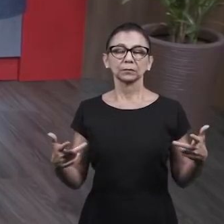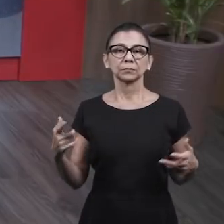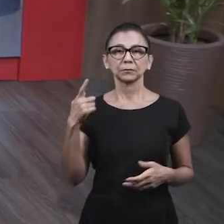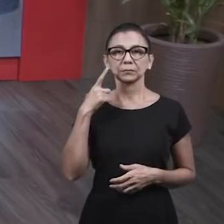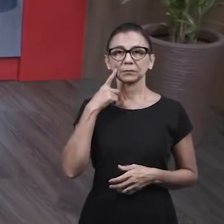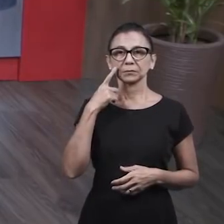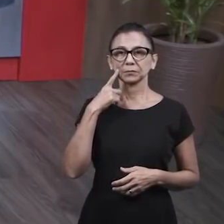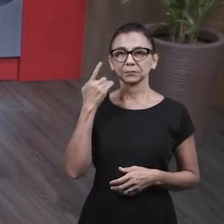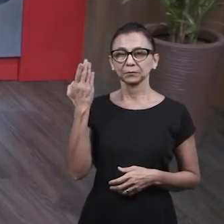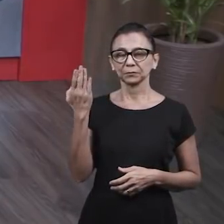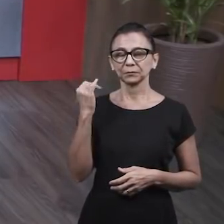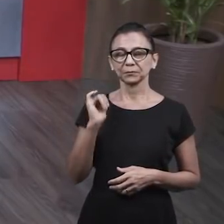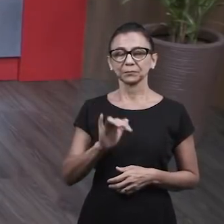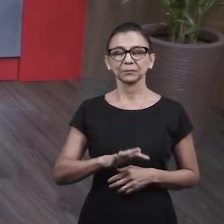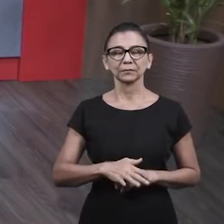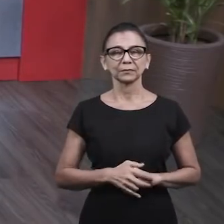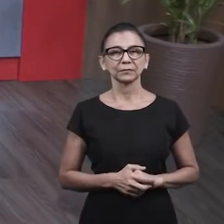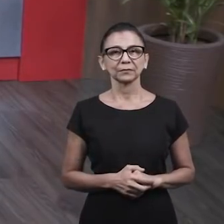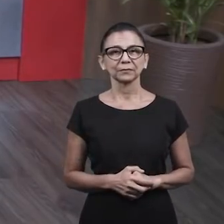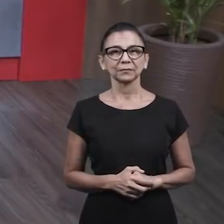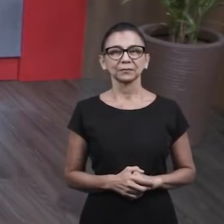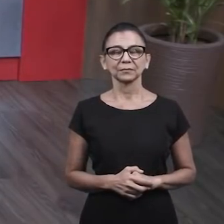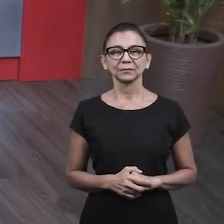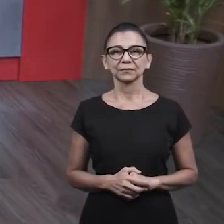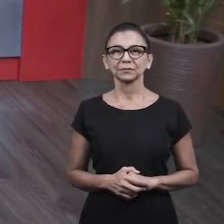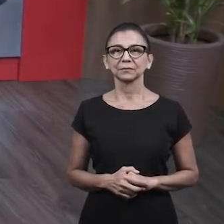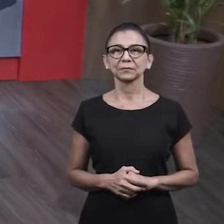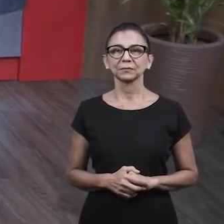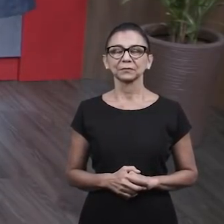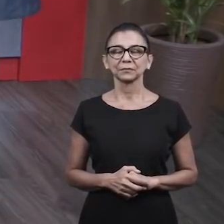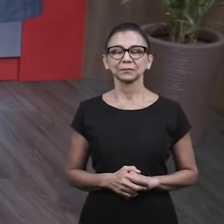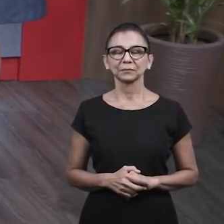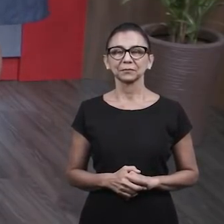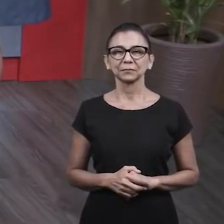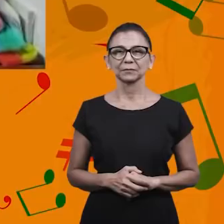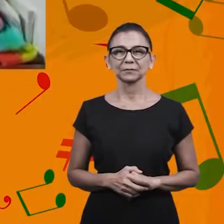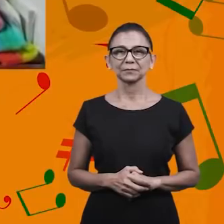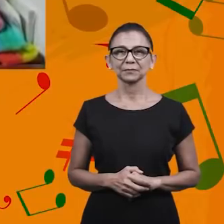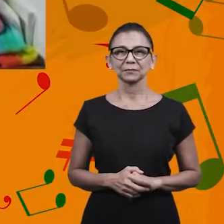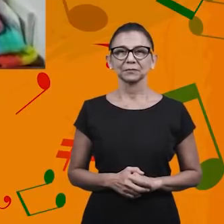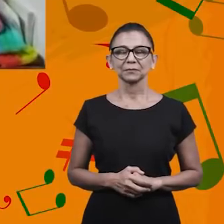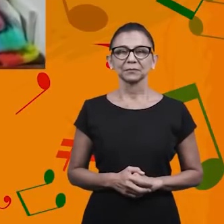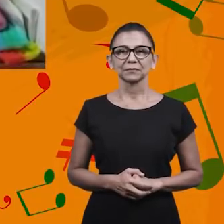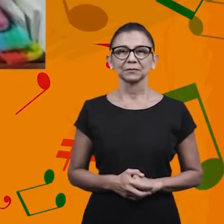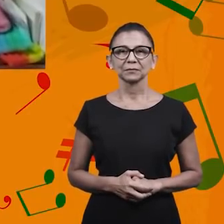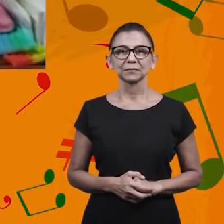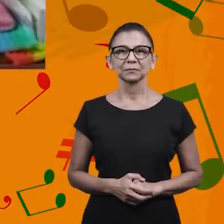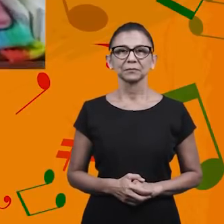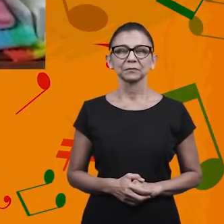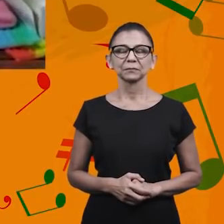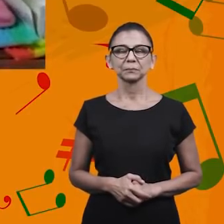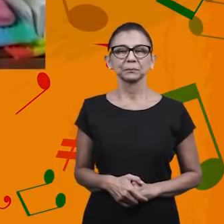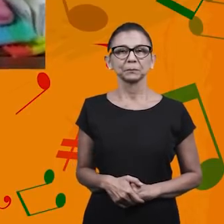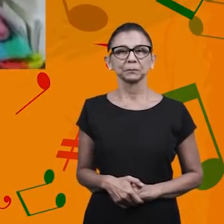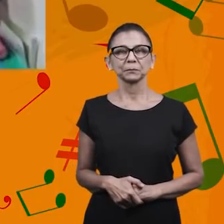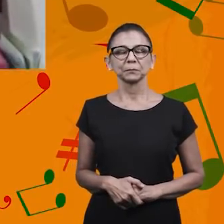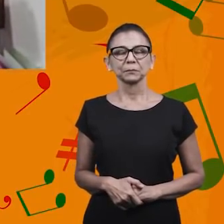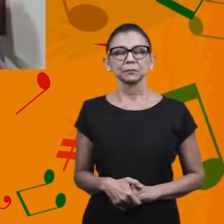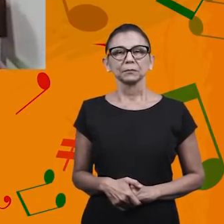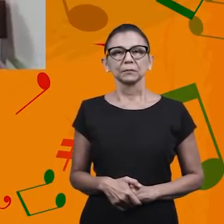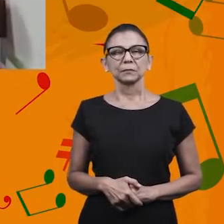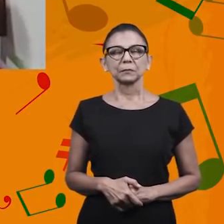um seminário abençoado para as professoras e nós estamos dizendo, eis-nos aqui. As